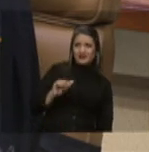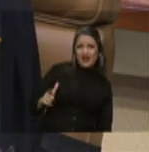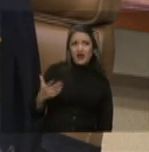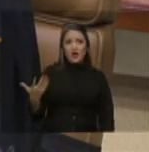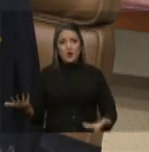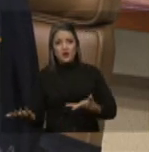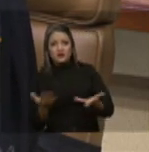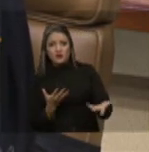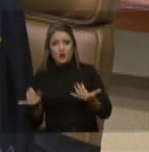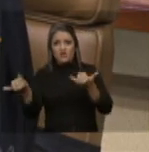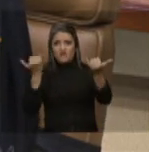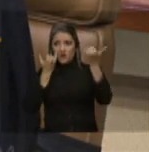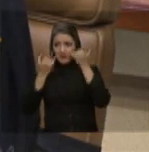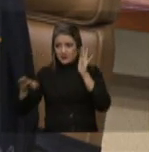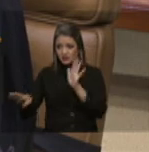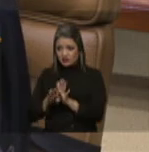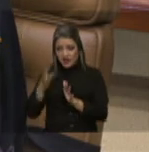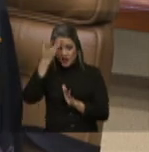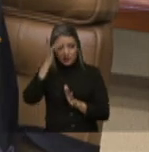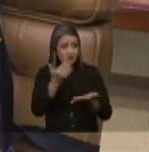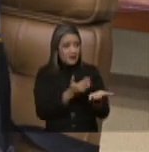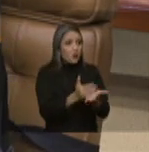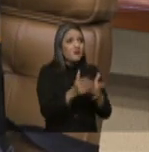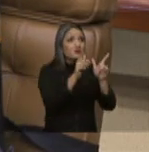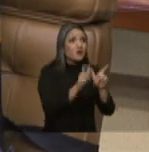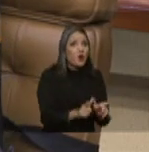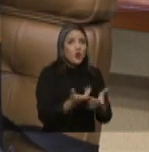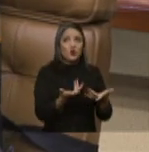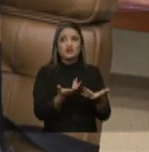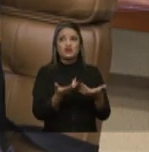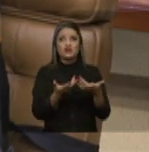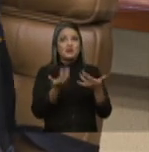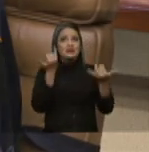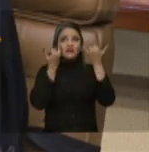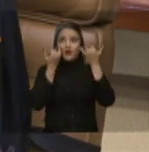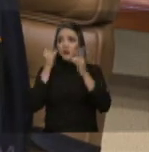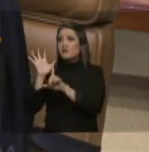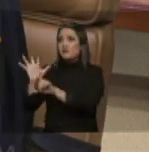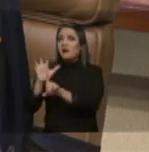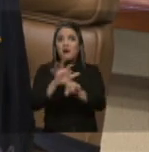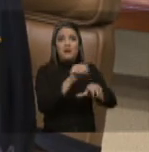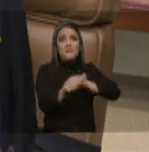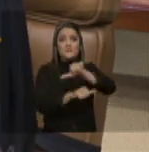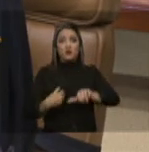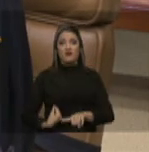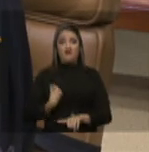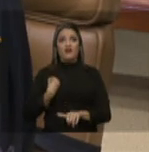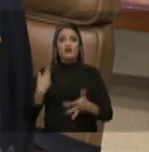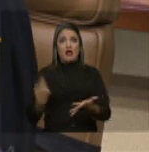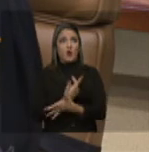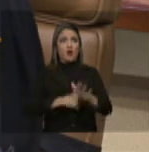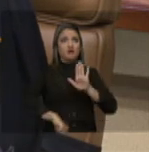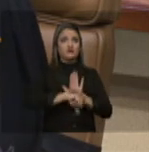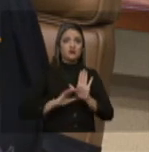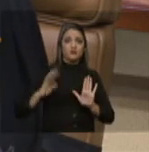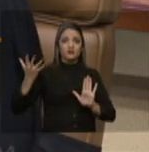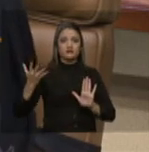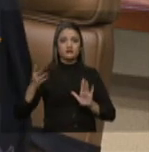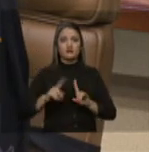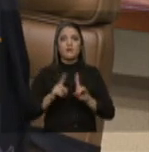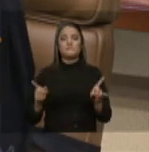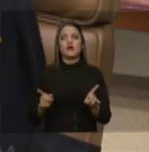transita não se sabe de onde chega não sabe de onde muda a vida a minha vida pratica-se um crime mas